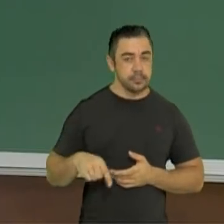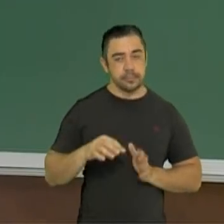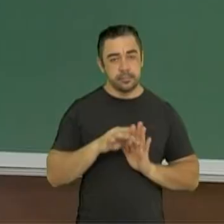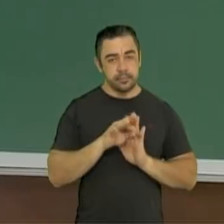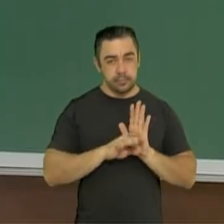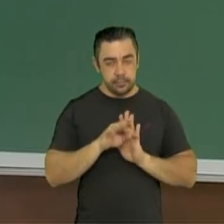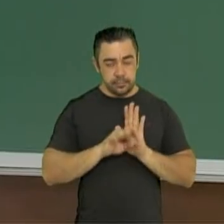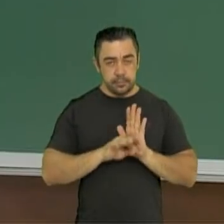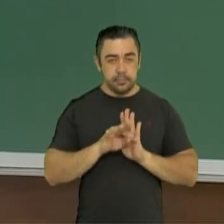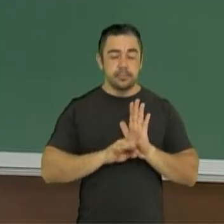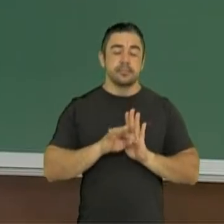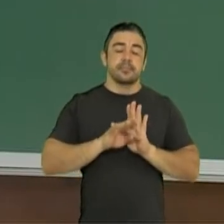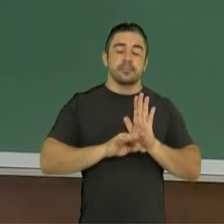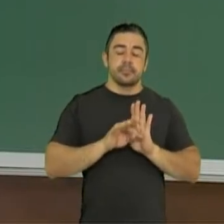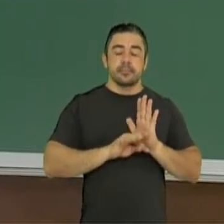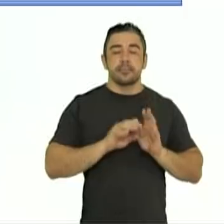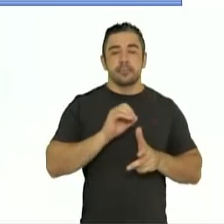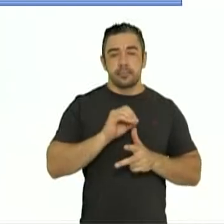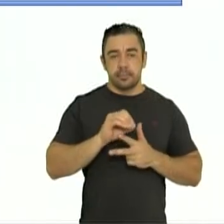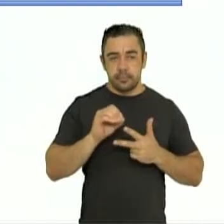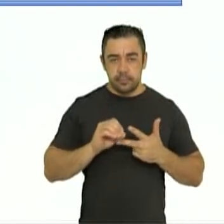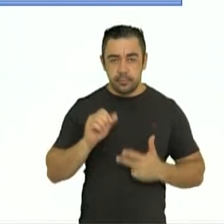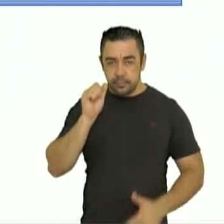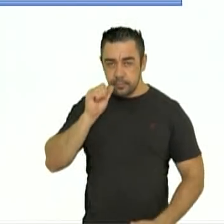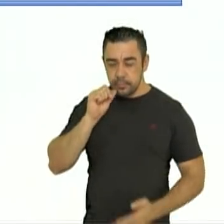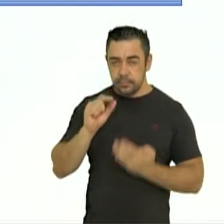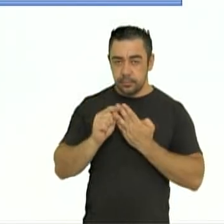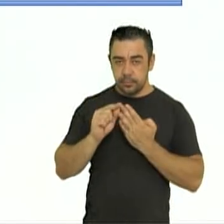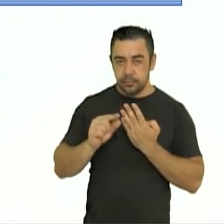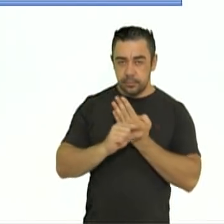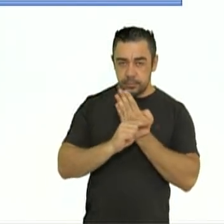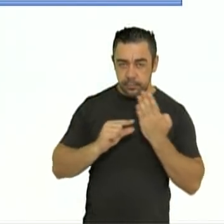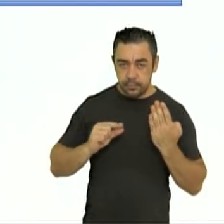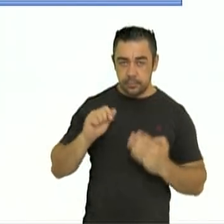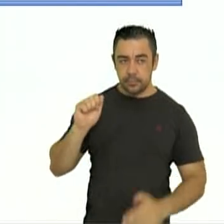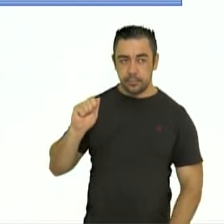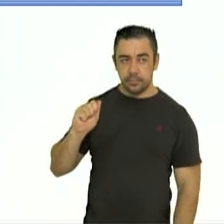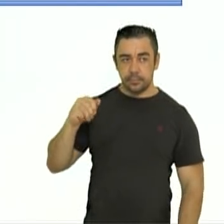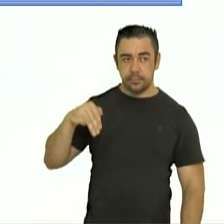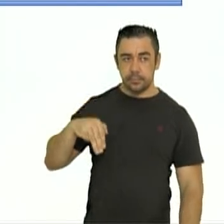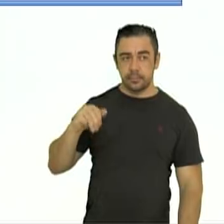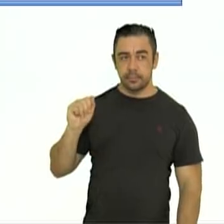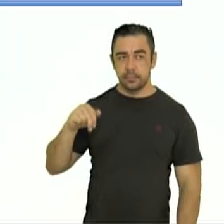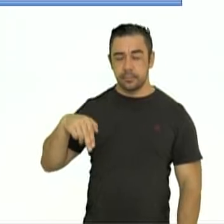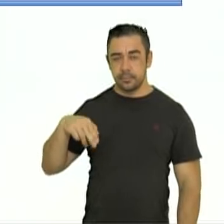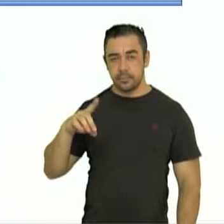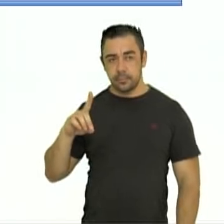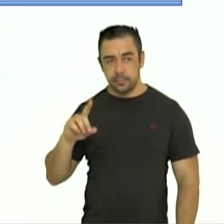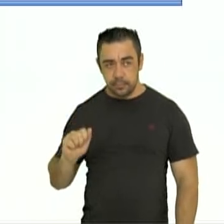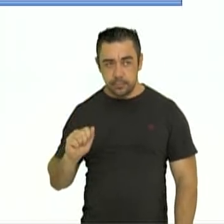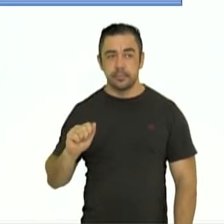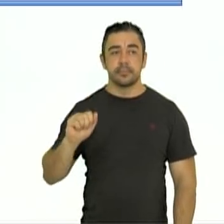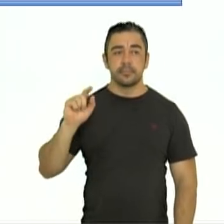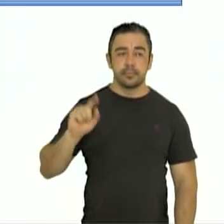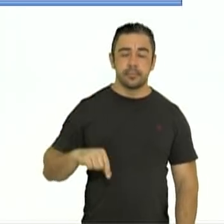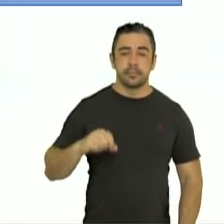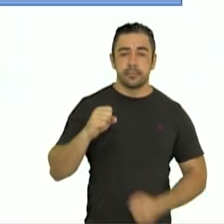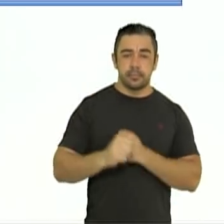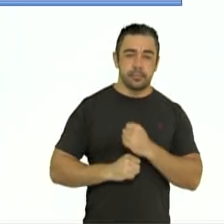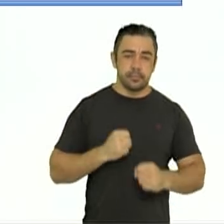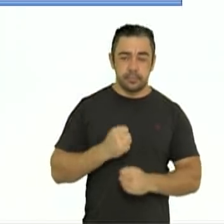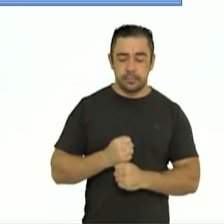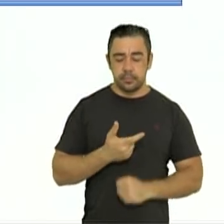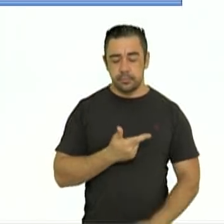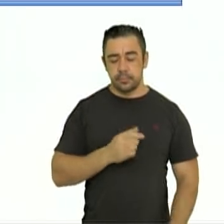redação nota 1000 do Enem, da autora Amanda Carvalho Maia Castro, e o tema da redação de 2015 foi sobre a persistência